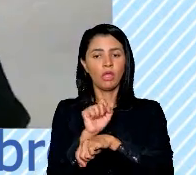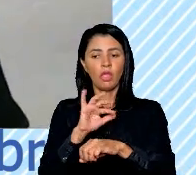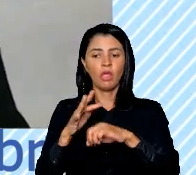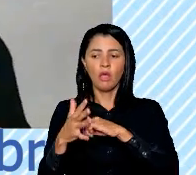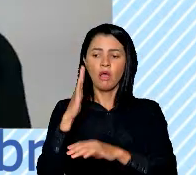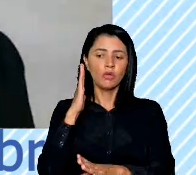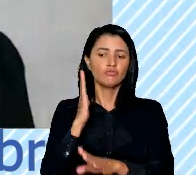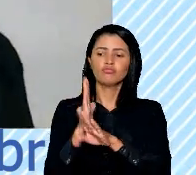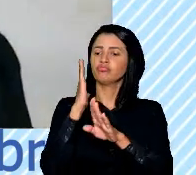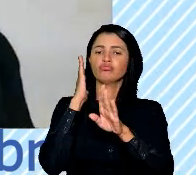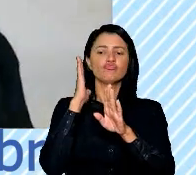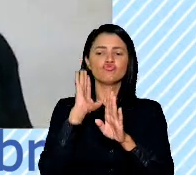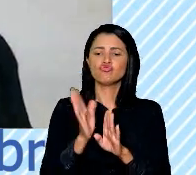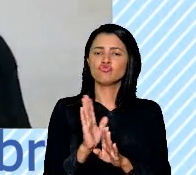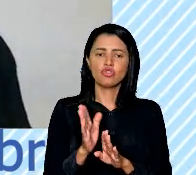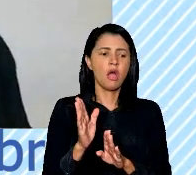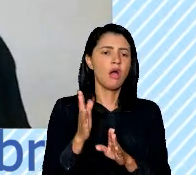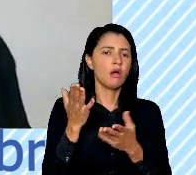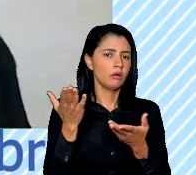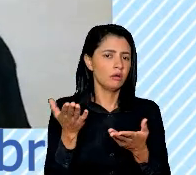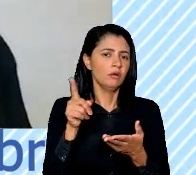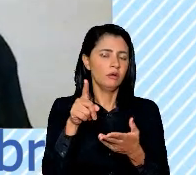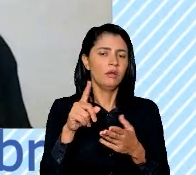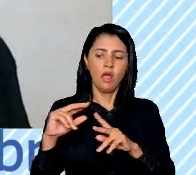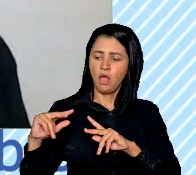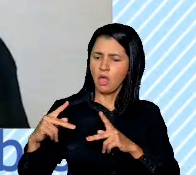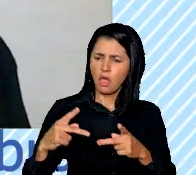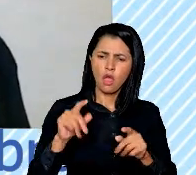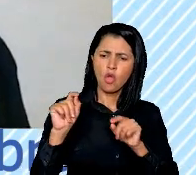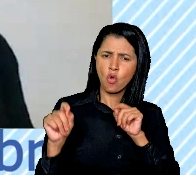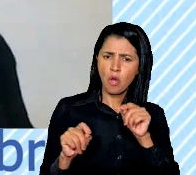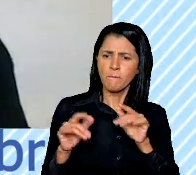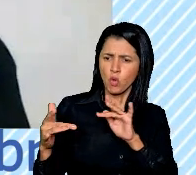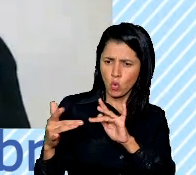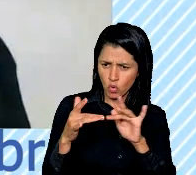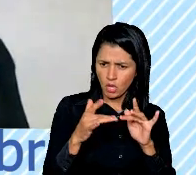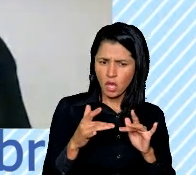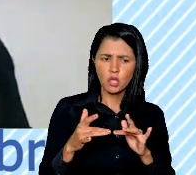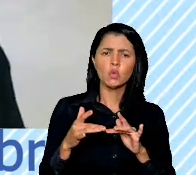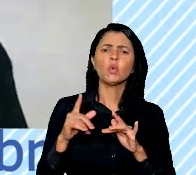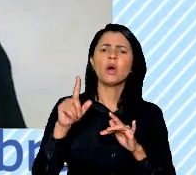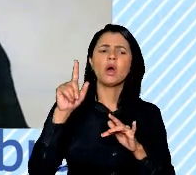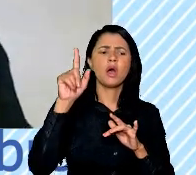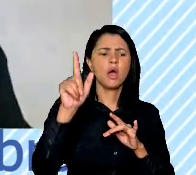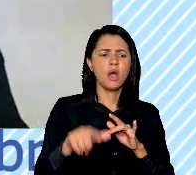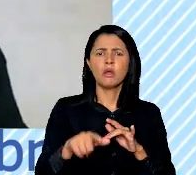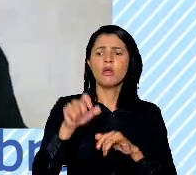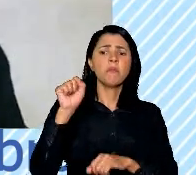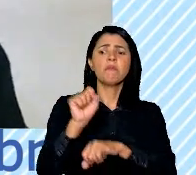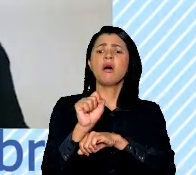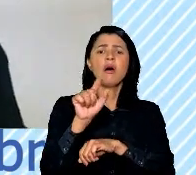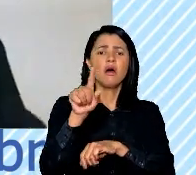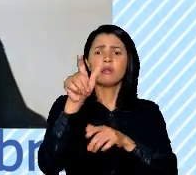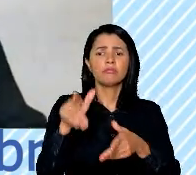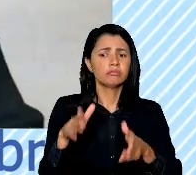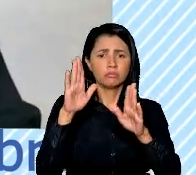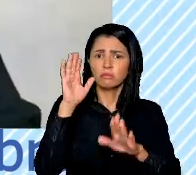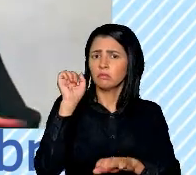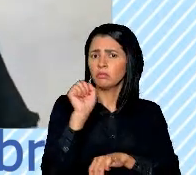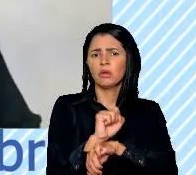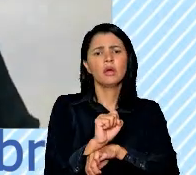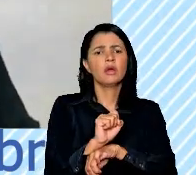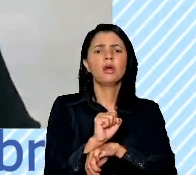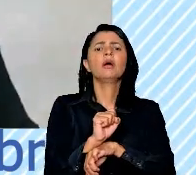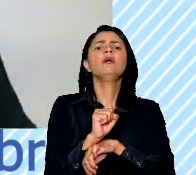identificou e, bom, a transmissão se dá pelo contato? para-se um prédio inteiro,